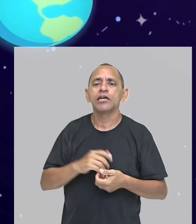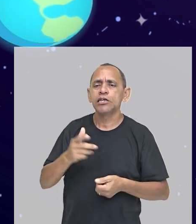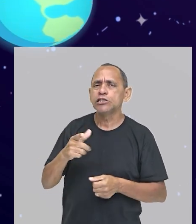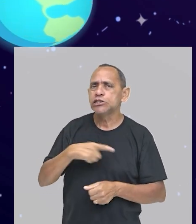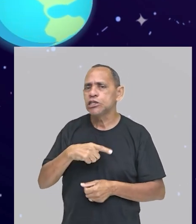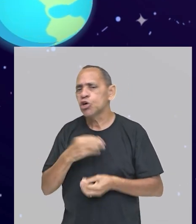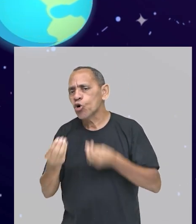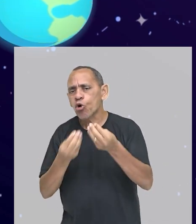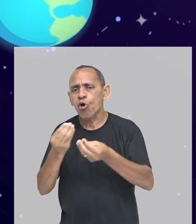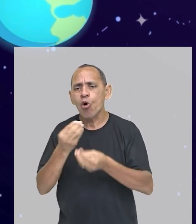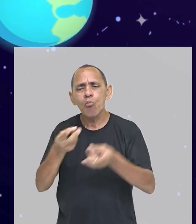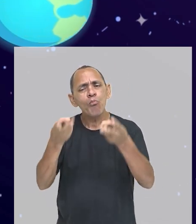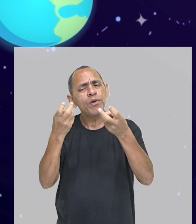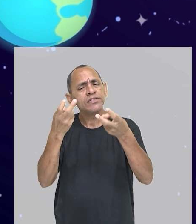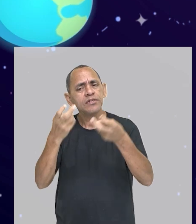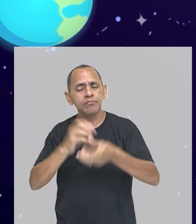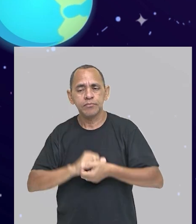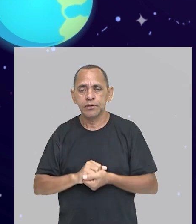these phenomena could